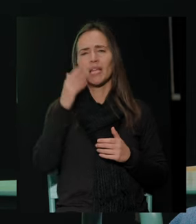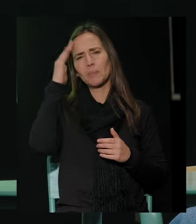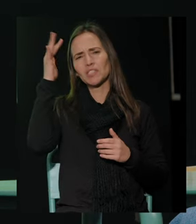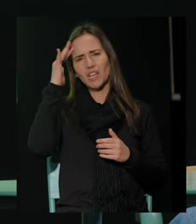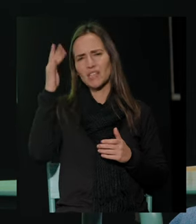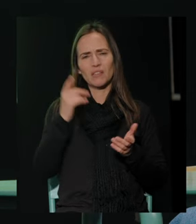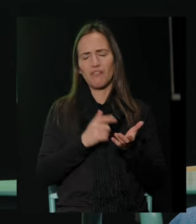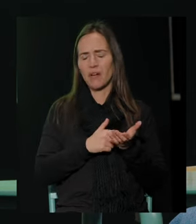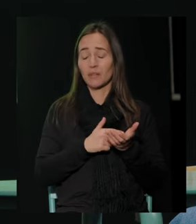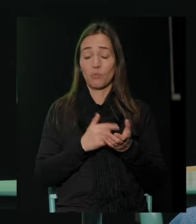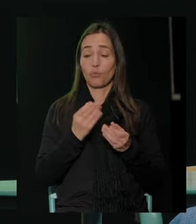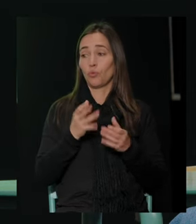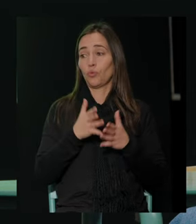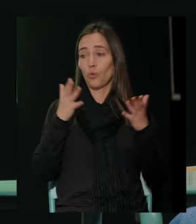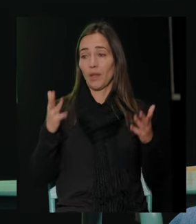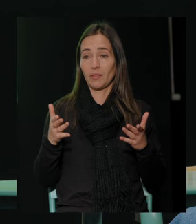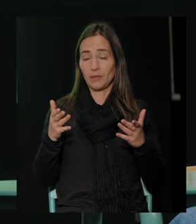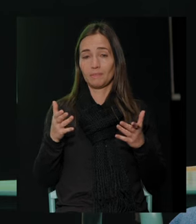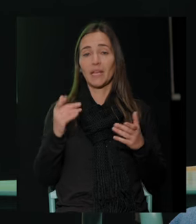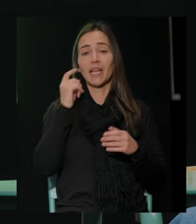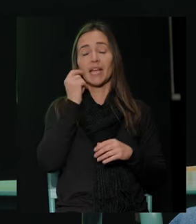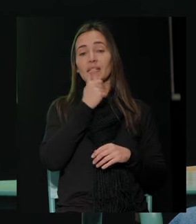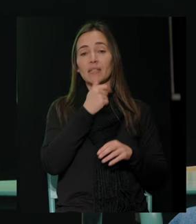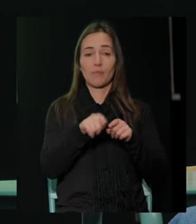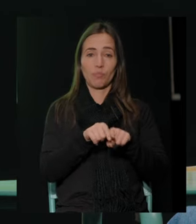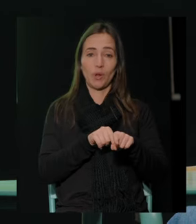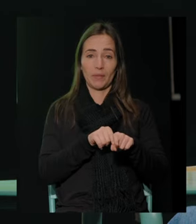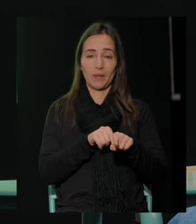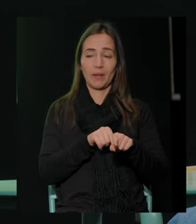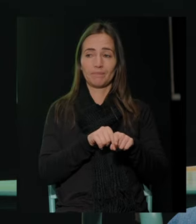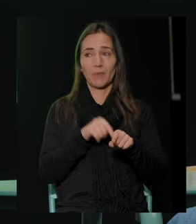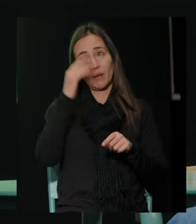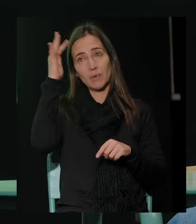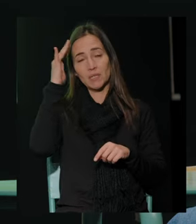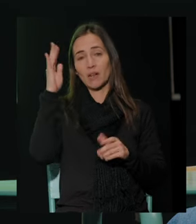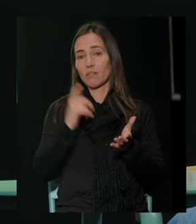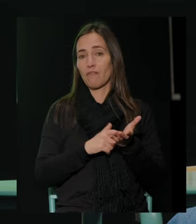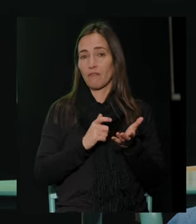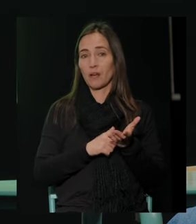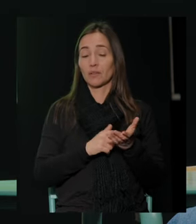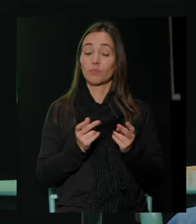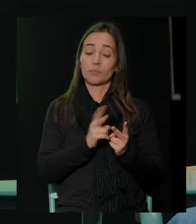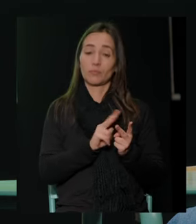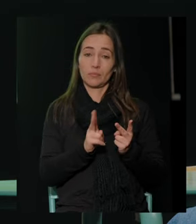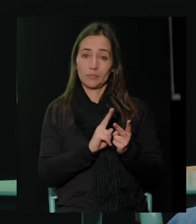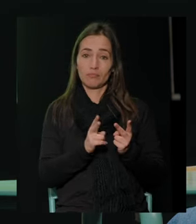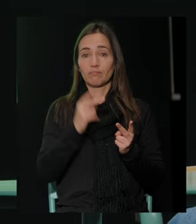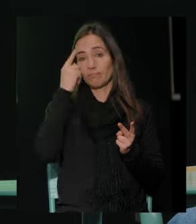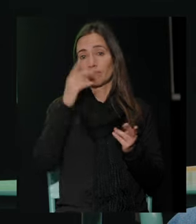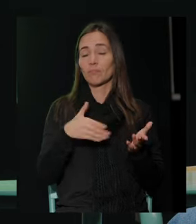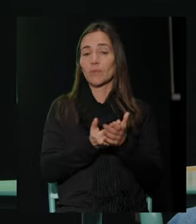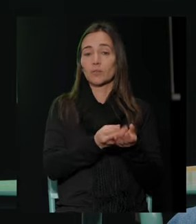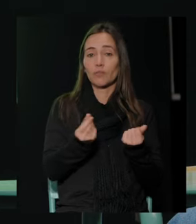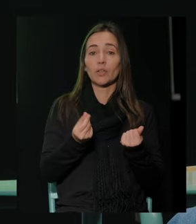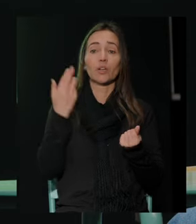imaginação tremenda nos nossos decisores políticos, em que, das duas uma, ou se apresentam soluções que já